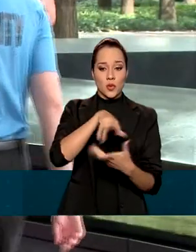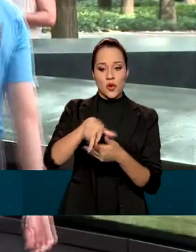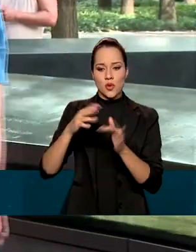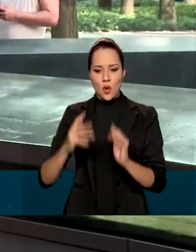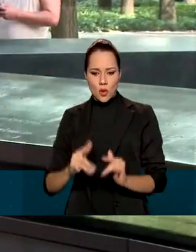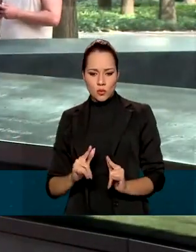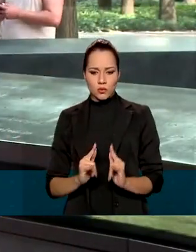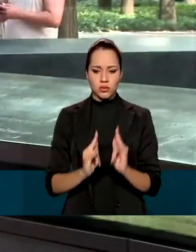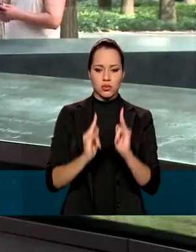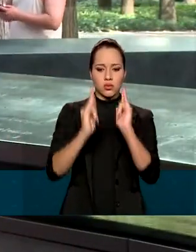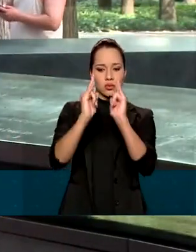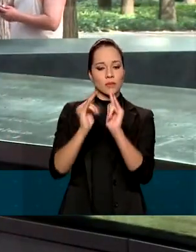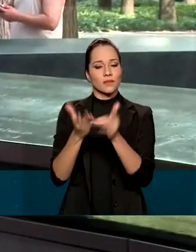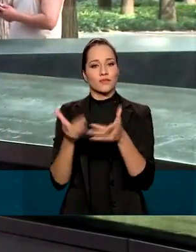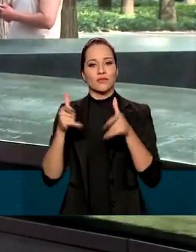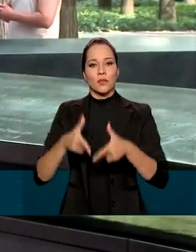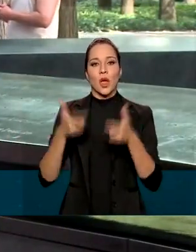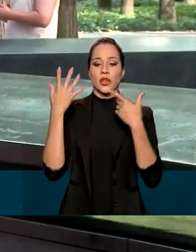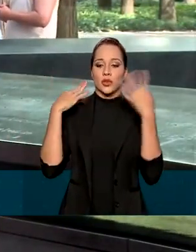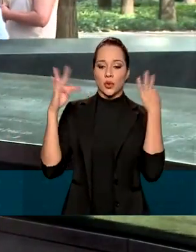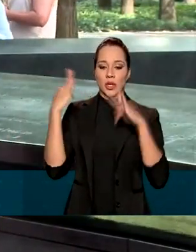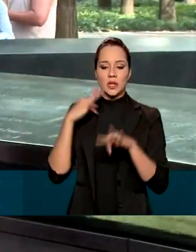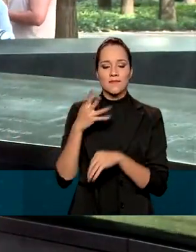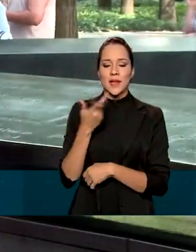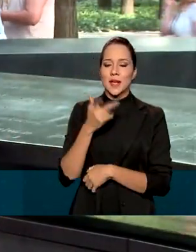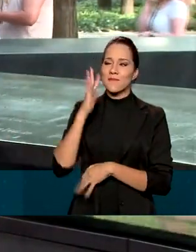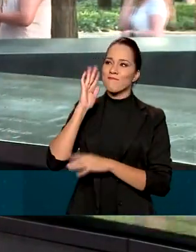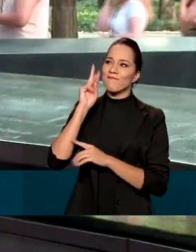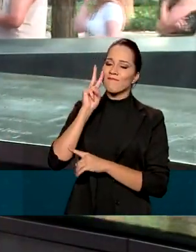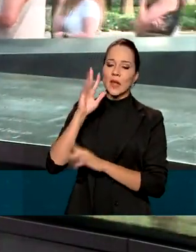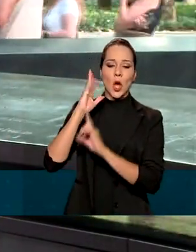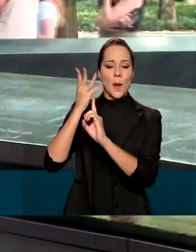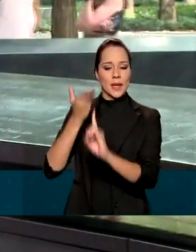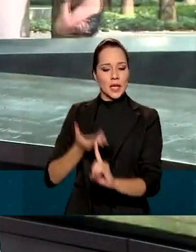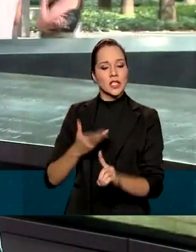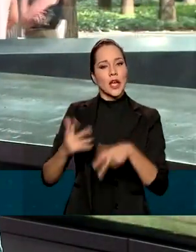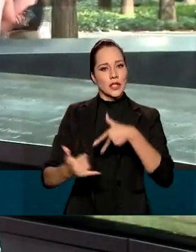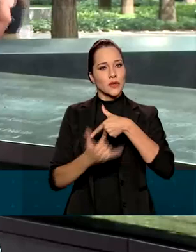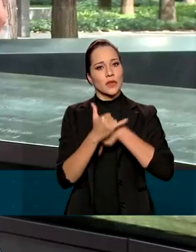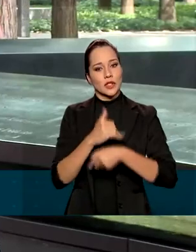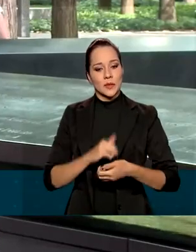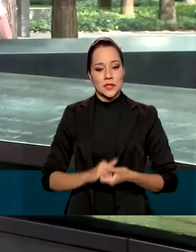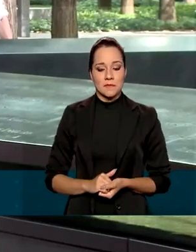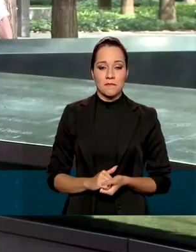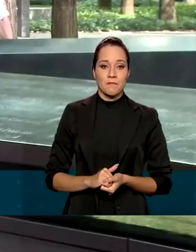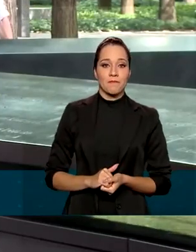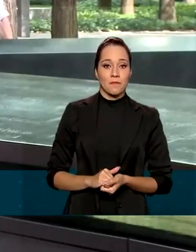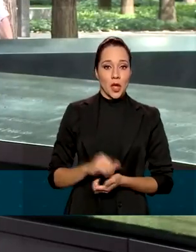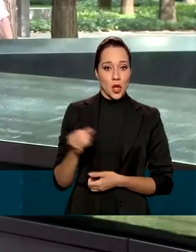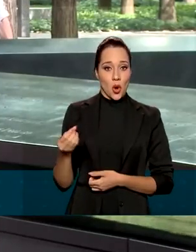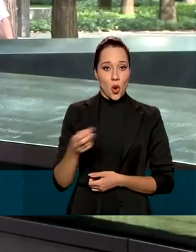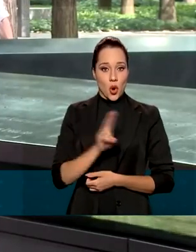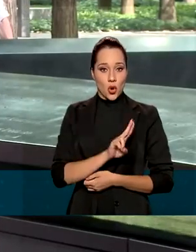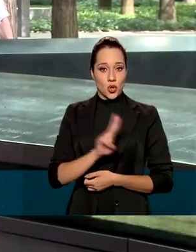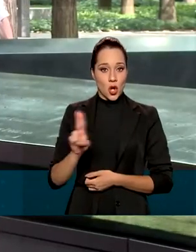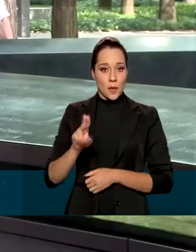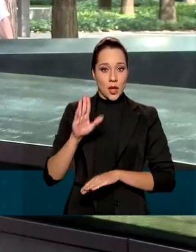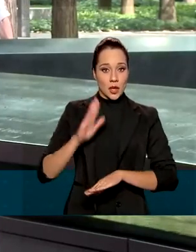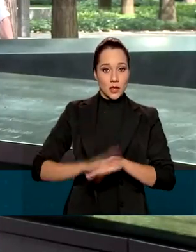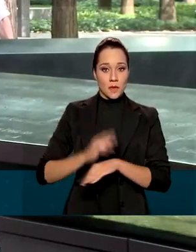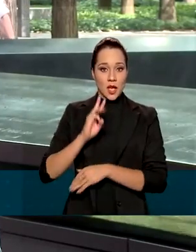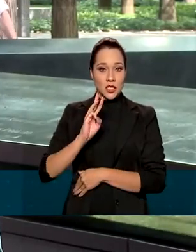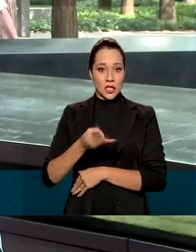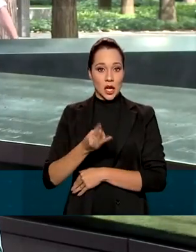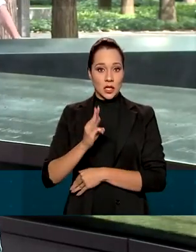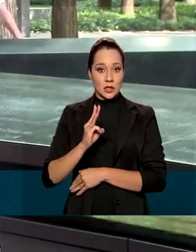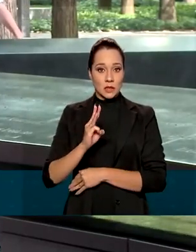monumento se tornou um ponto turístico para quem deseja homenagear as vítimas olha Roberto o nome das mais de